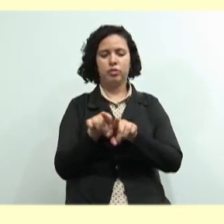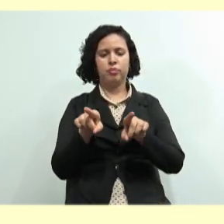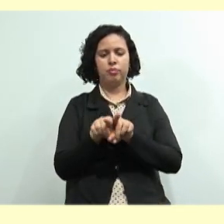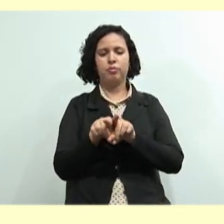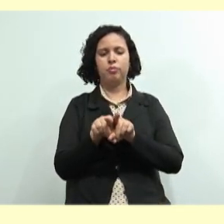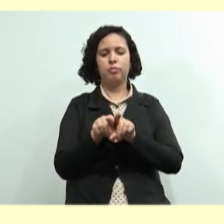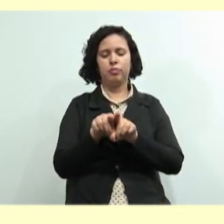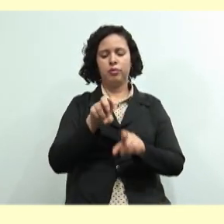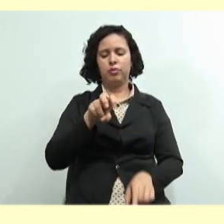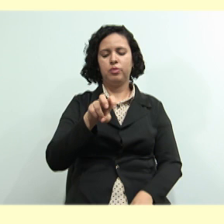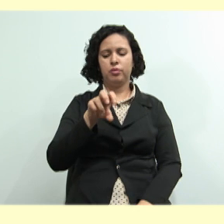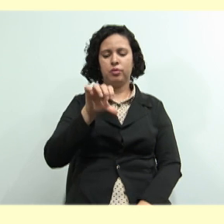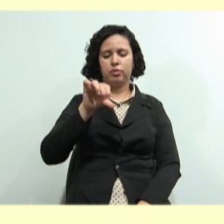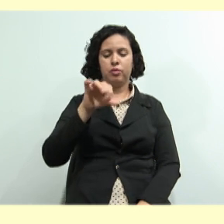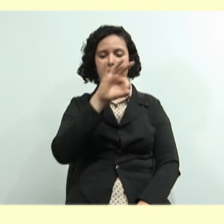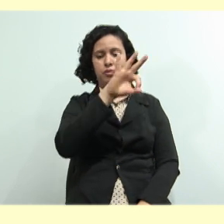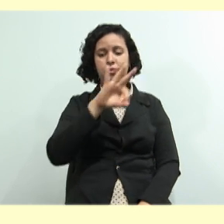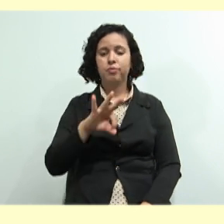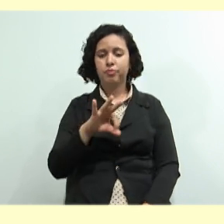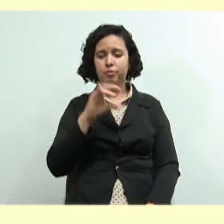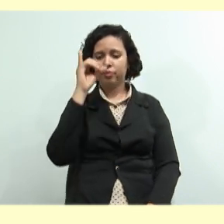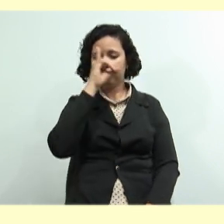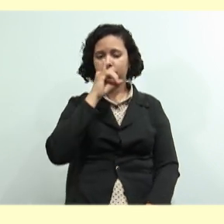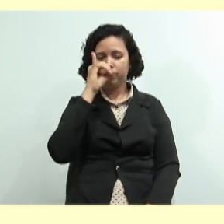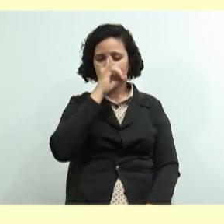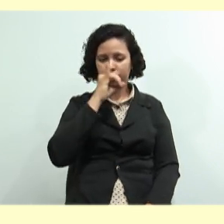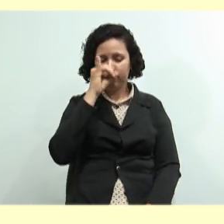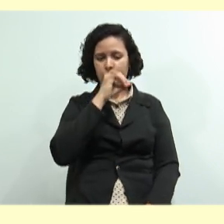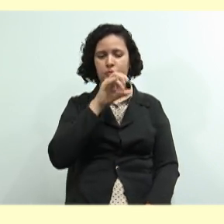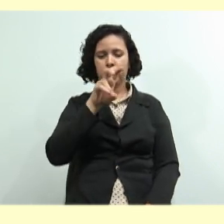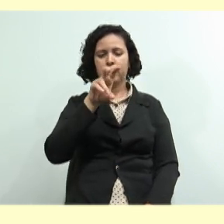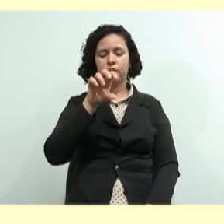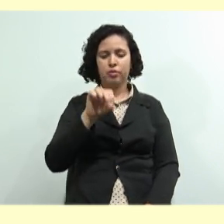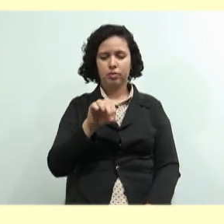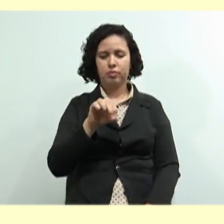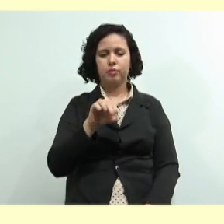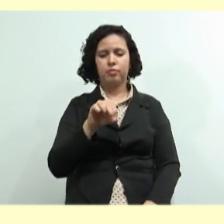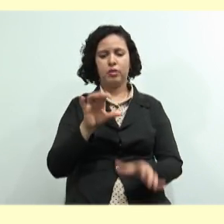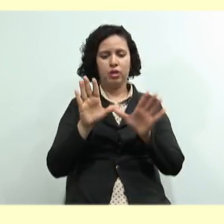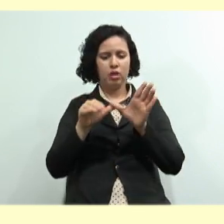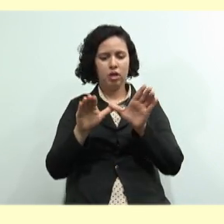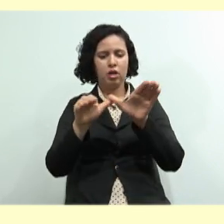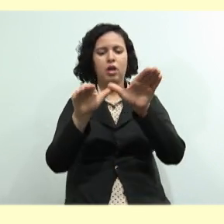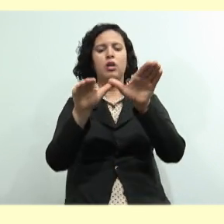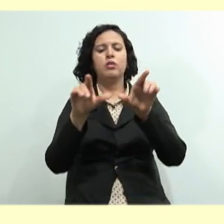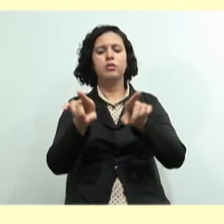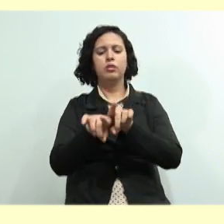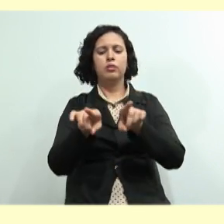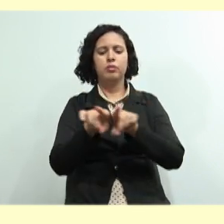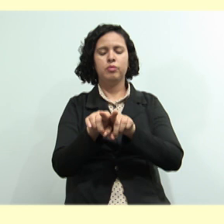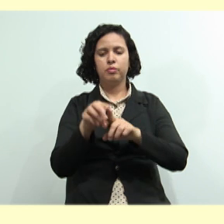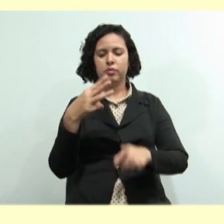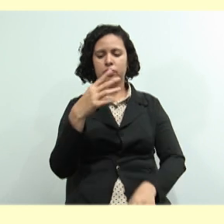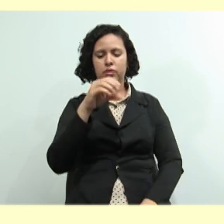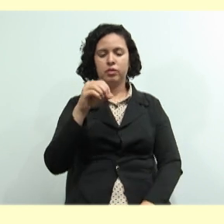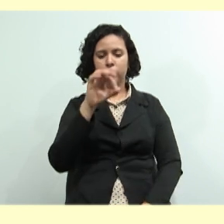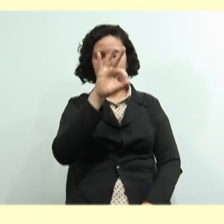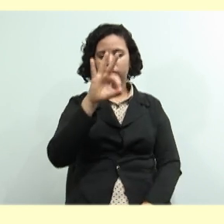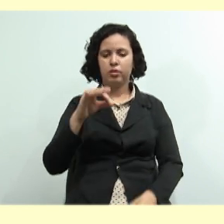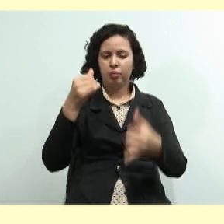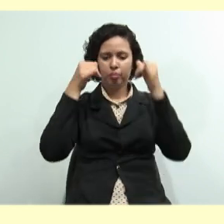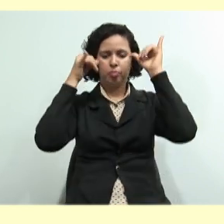50% das aves e 30% dos bovinos do país. Portanto, a atividade possui importância econômica vinculada